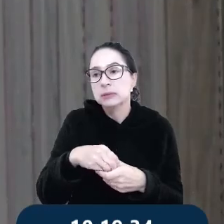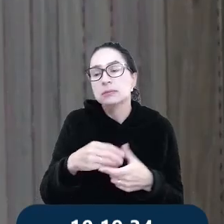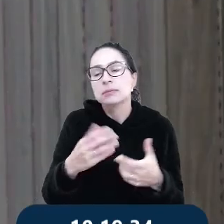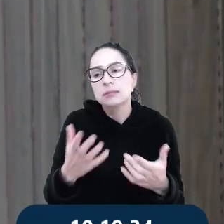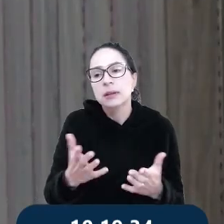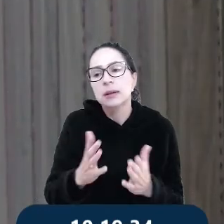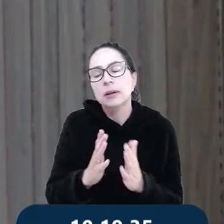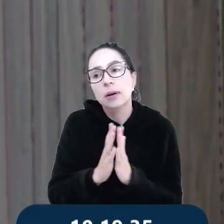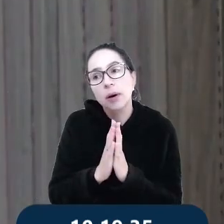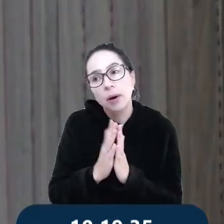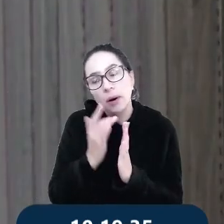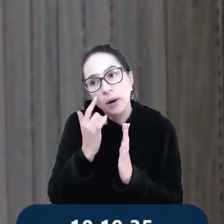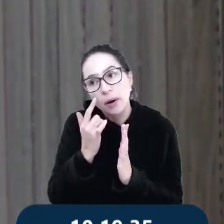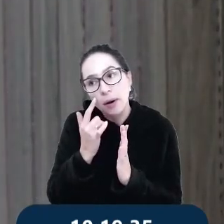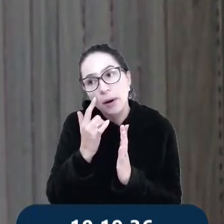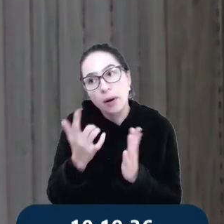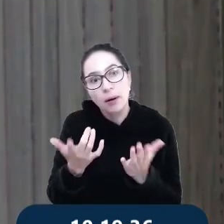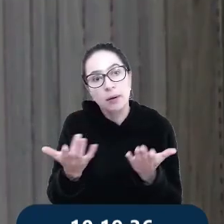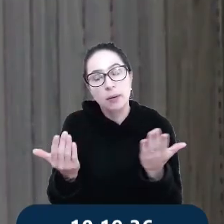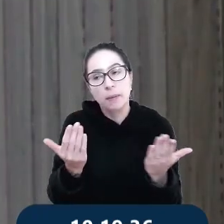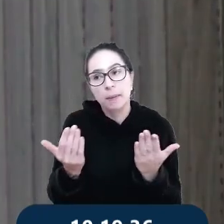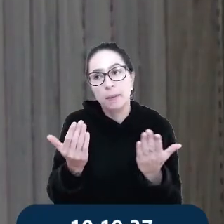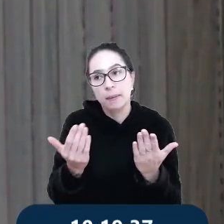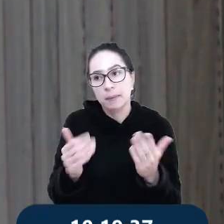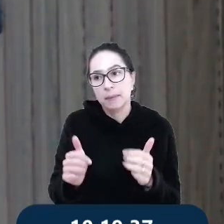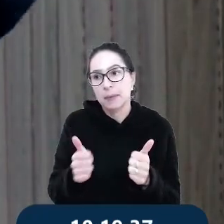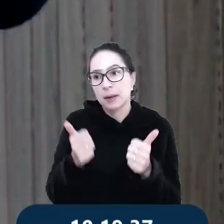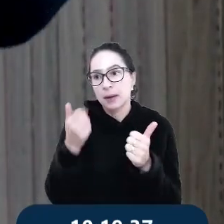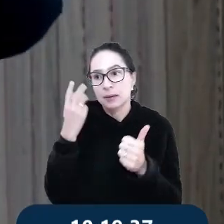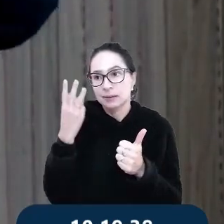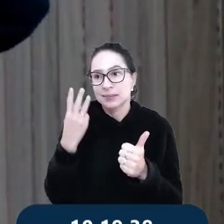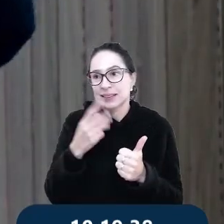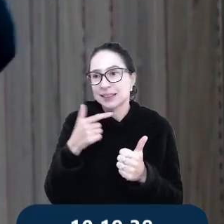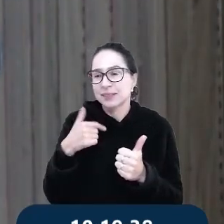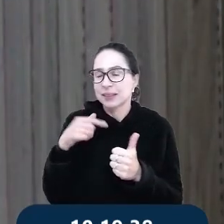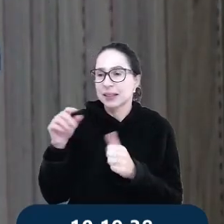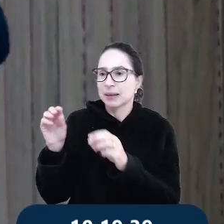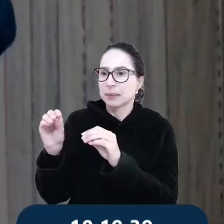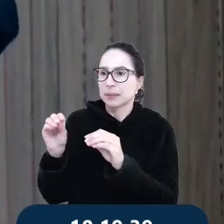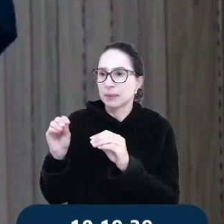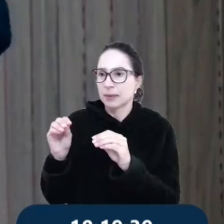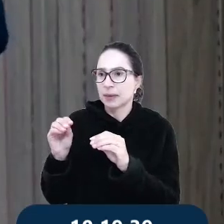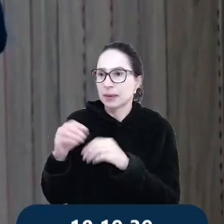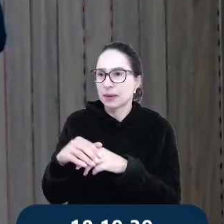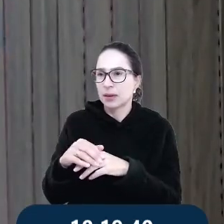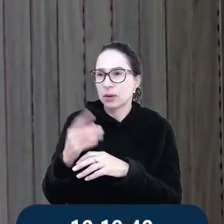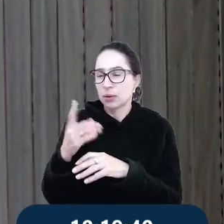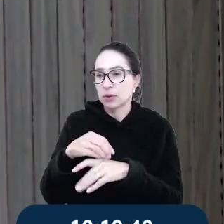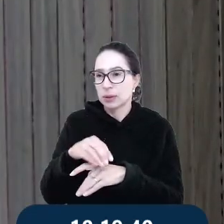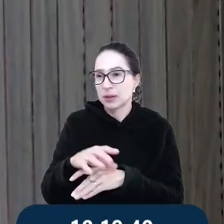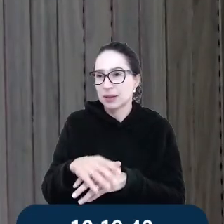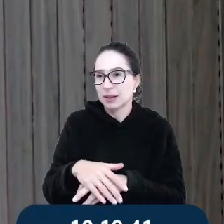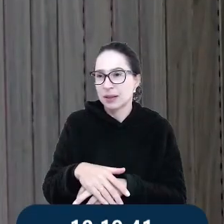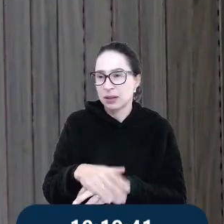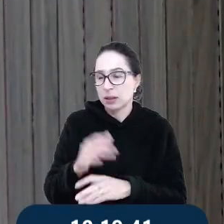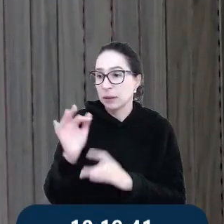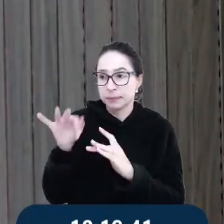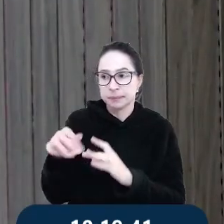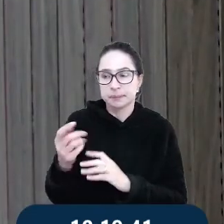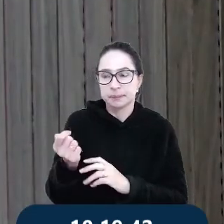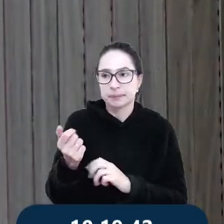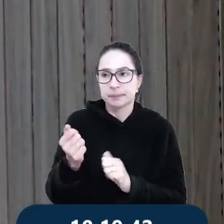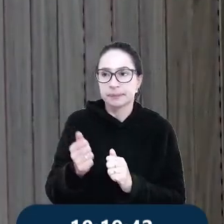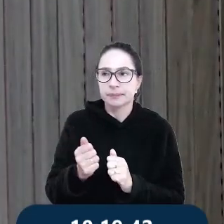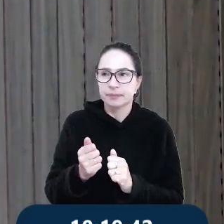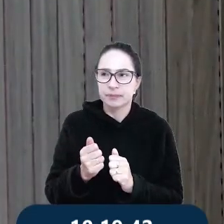daria, Marília. Você tira, ó, vou dar mais uma sugestão. Já estou terminando, senhor presidente. Você vai lá e fotografa do jeito